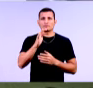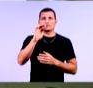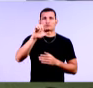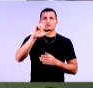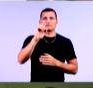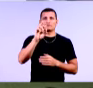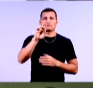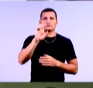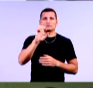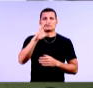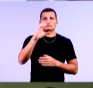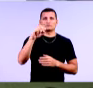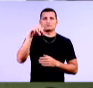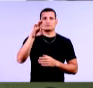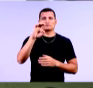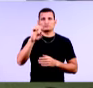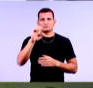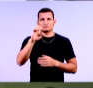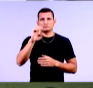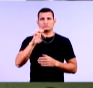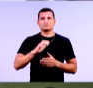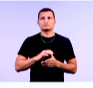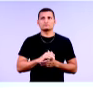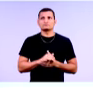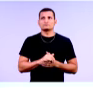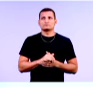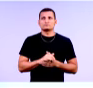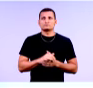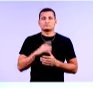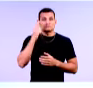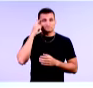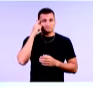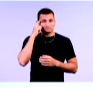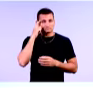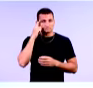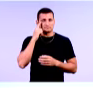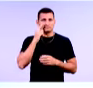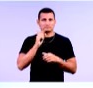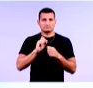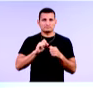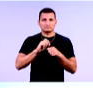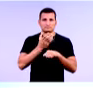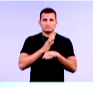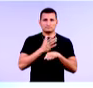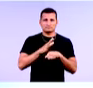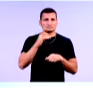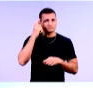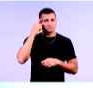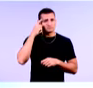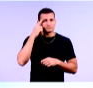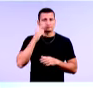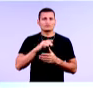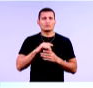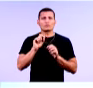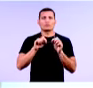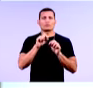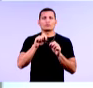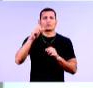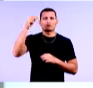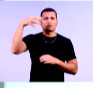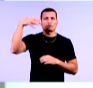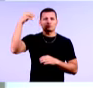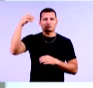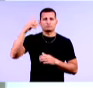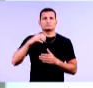fluorescente ou não. Então, gente, vamos pensar, vamos fazer um exercício mental sobre... Vamos definir o que é uma lâmpada. Lâmpada seria